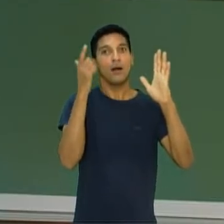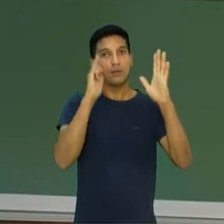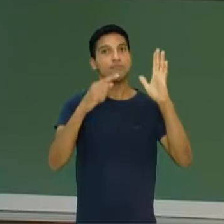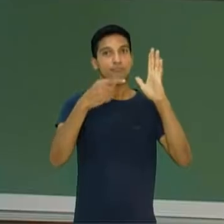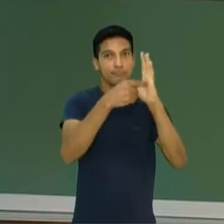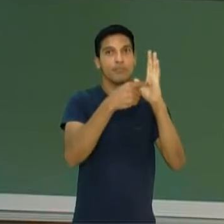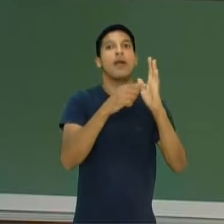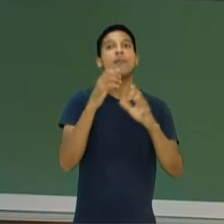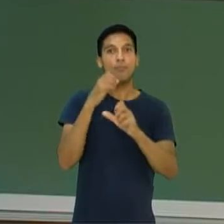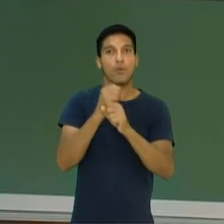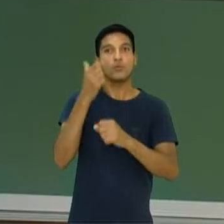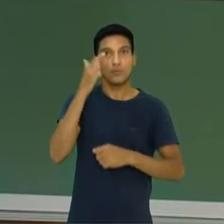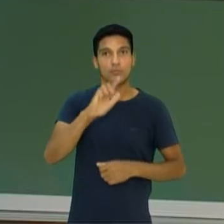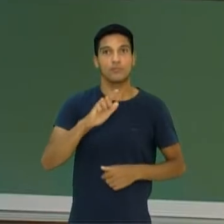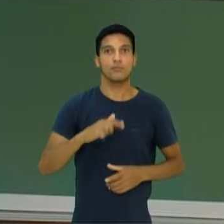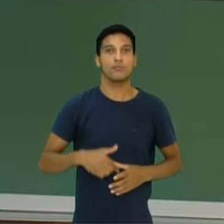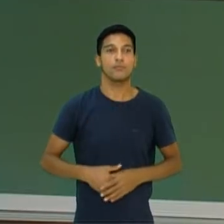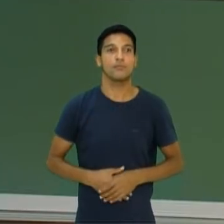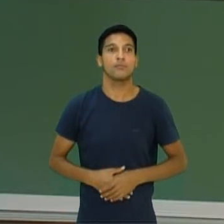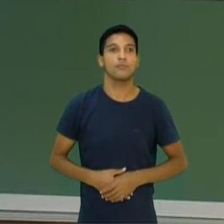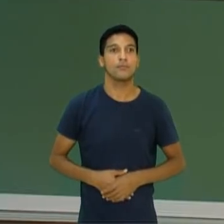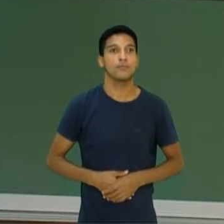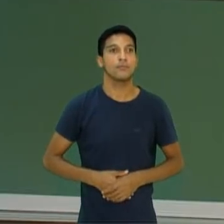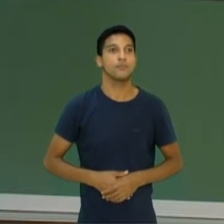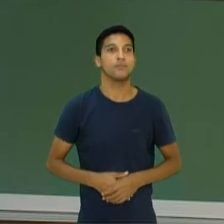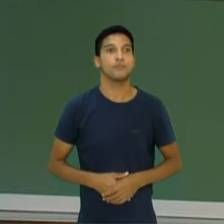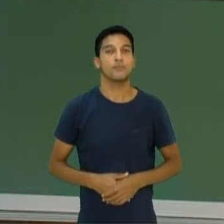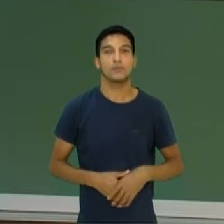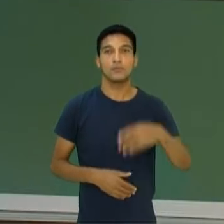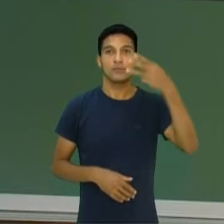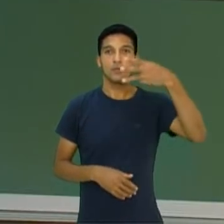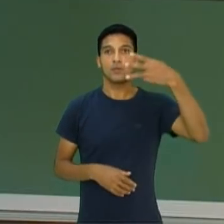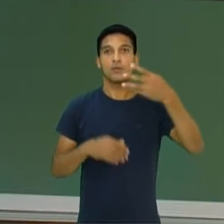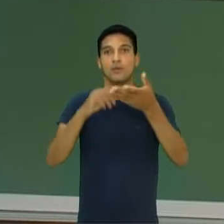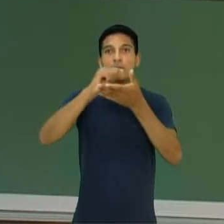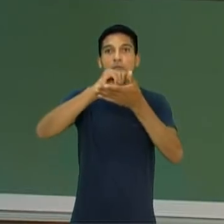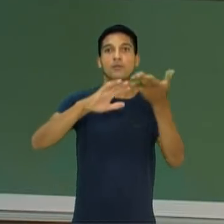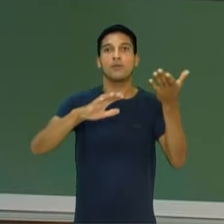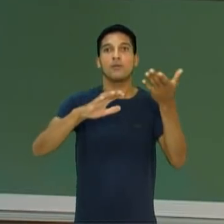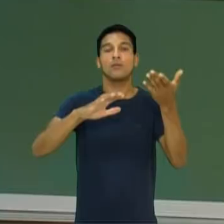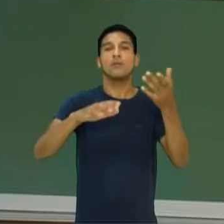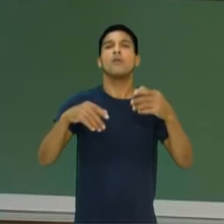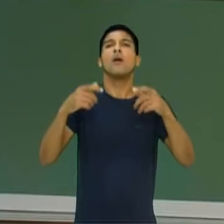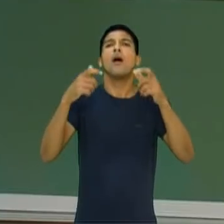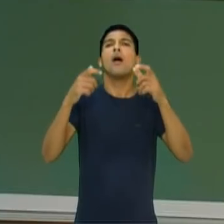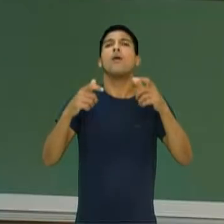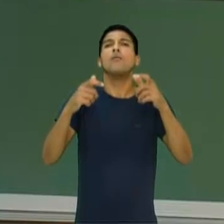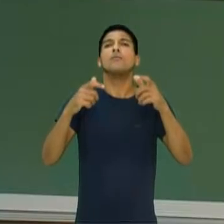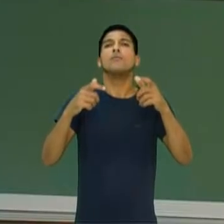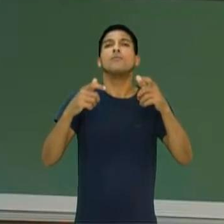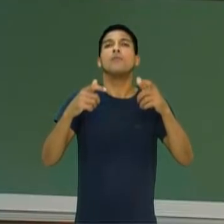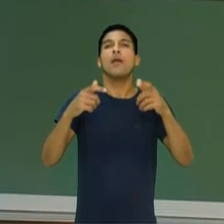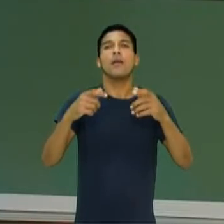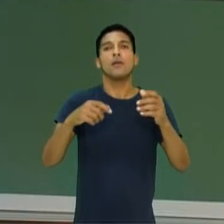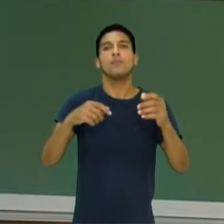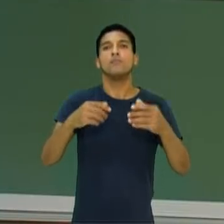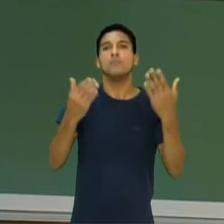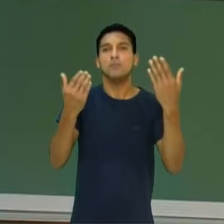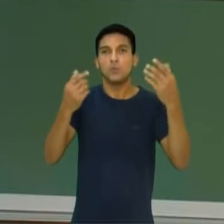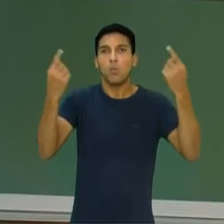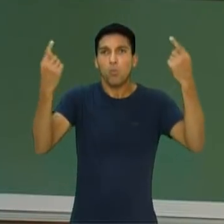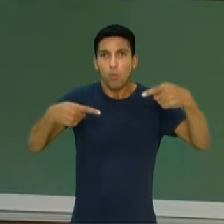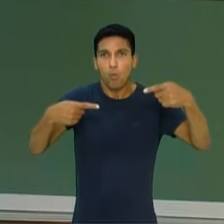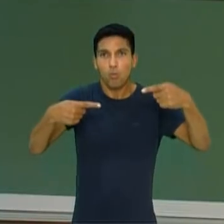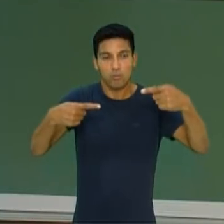então, temos um terceiro exercício. Onde são realizadas as provas do tiro com arco?